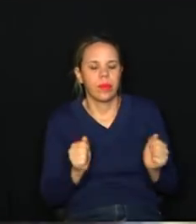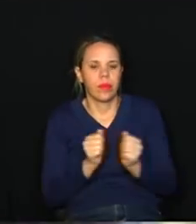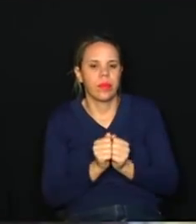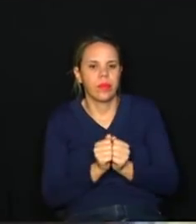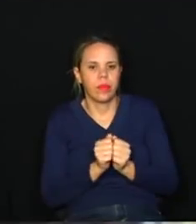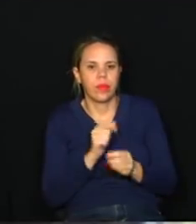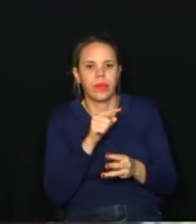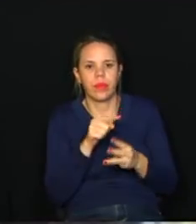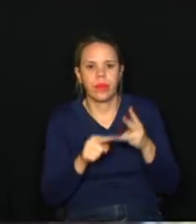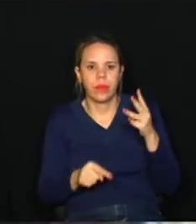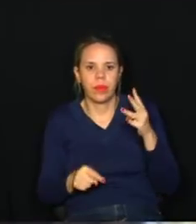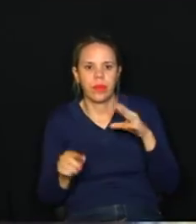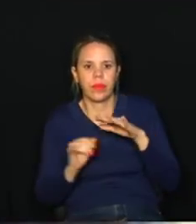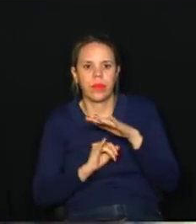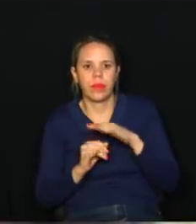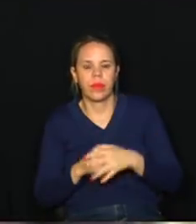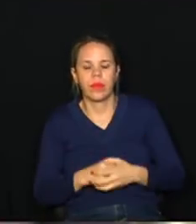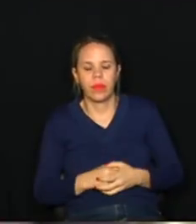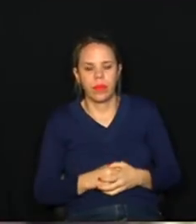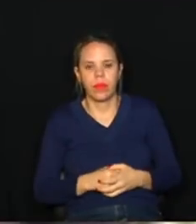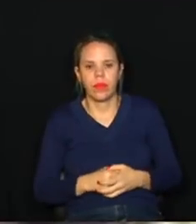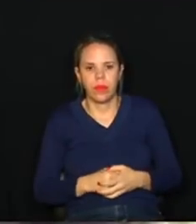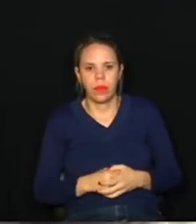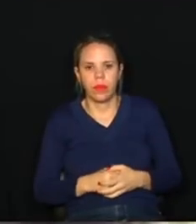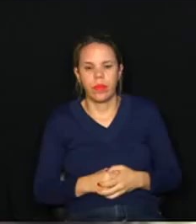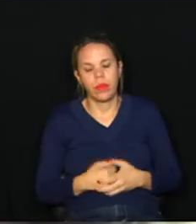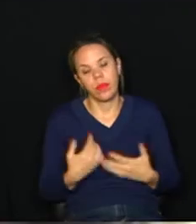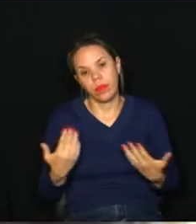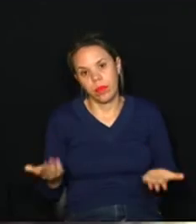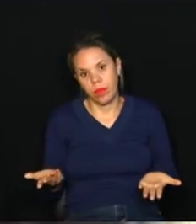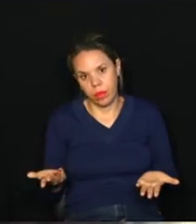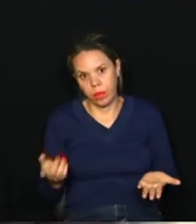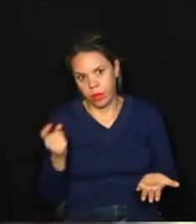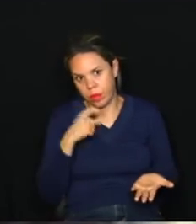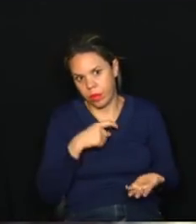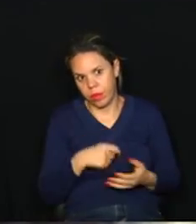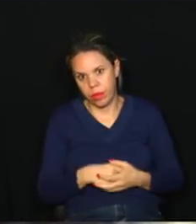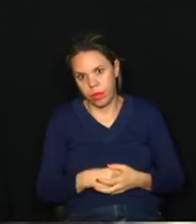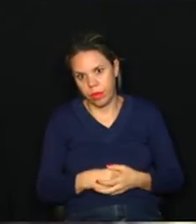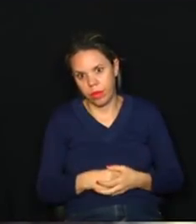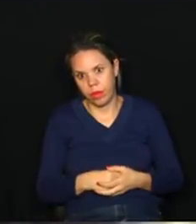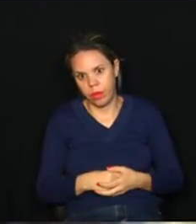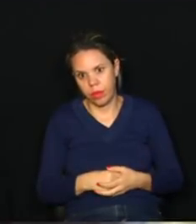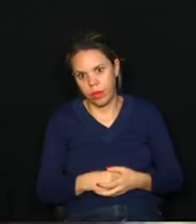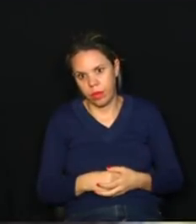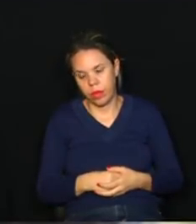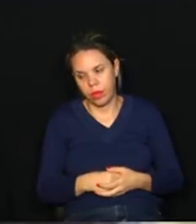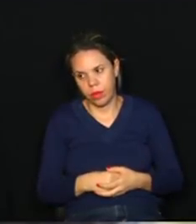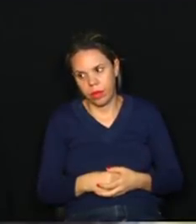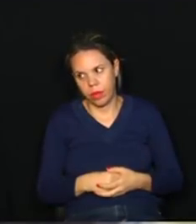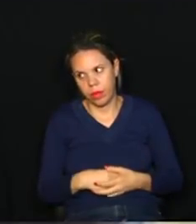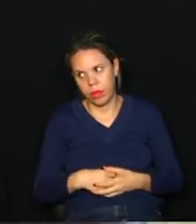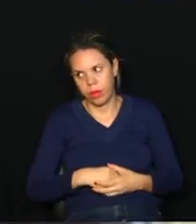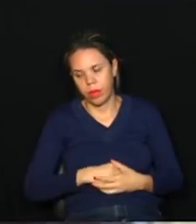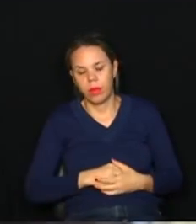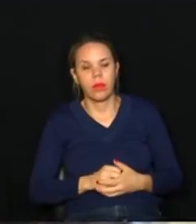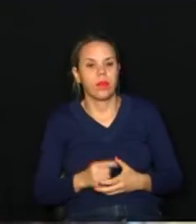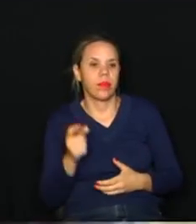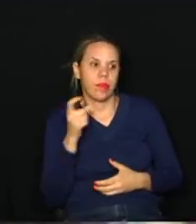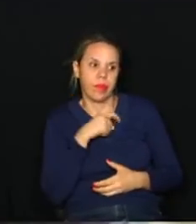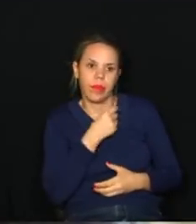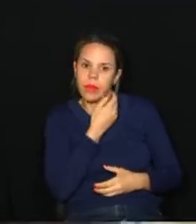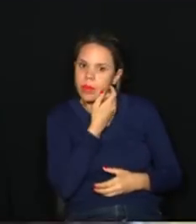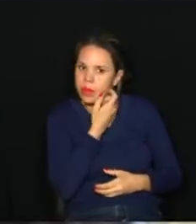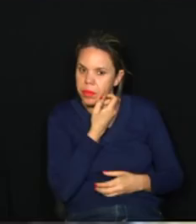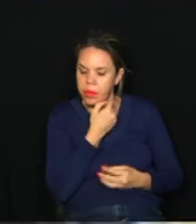esses 3 institutos. Isso é uma mentira. Isso é uma grande mentira.